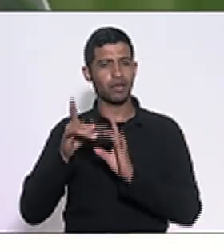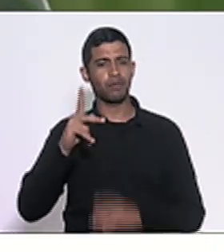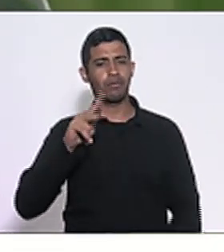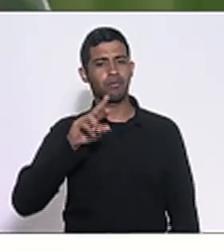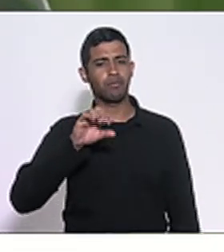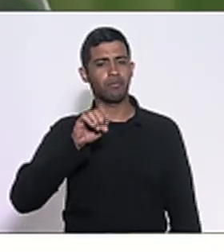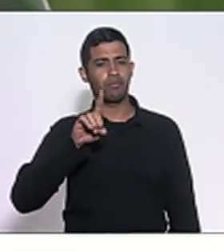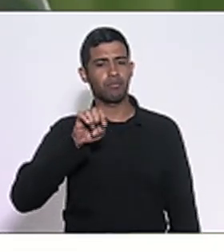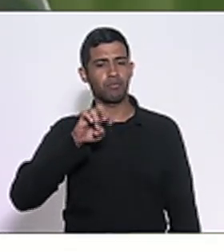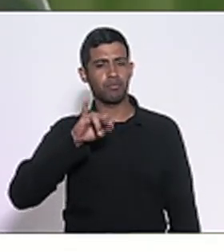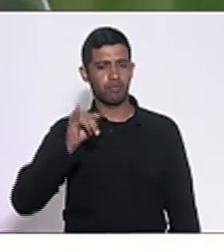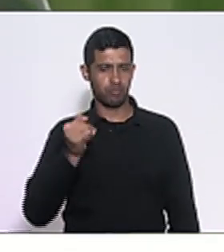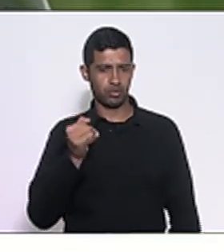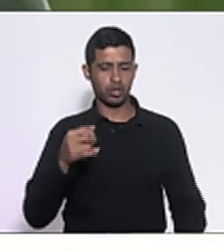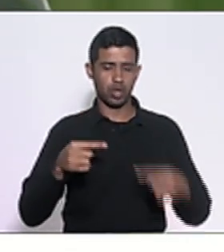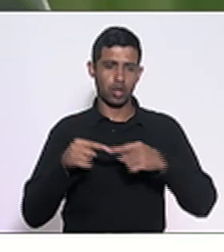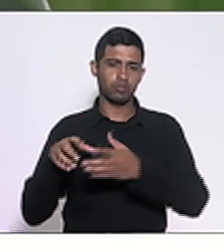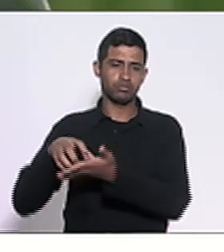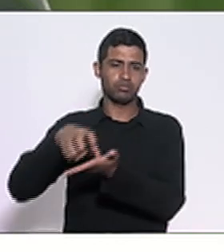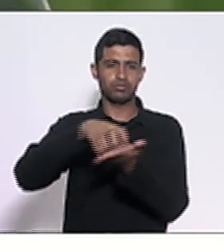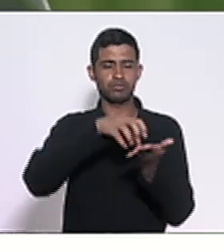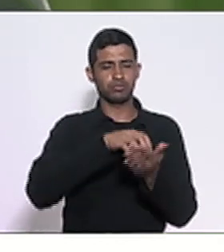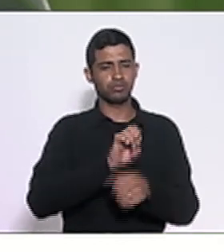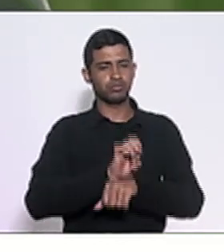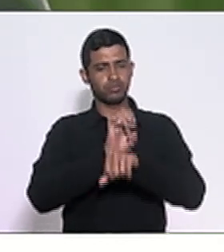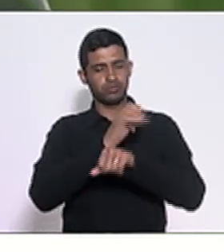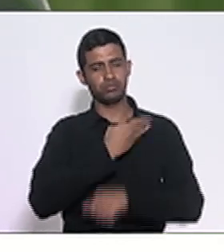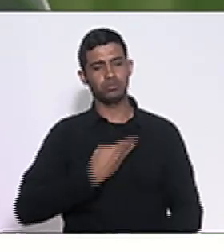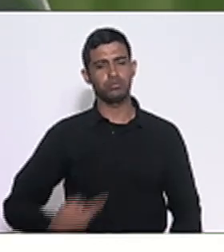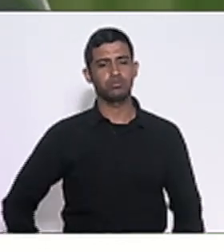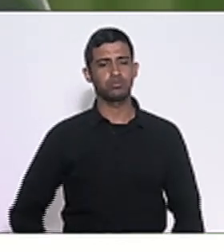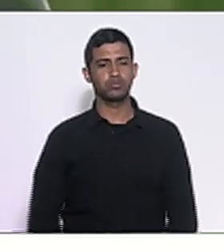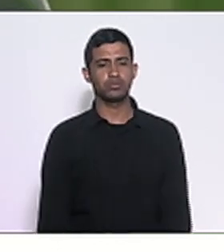dos setores do governo estadual.